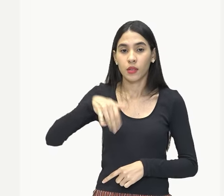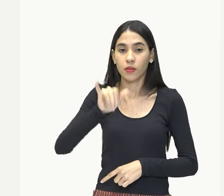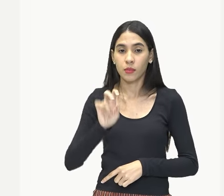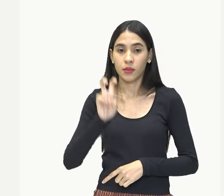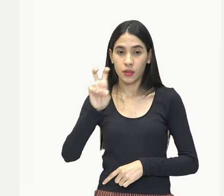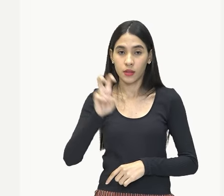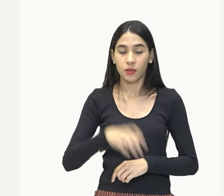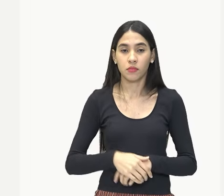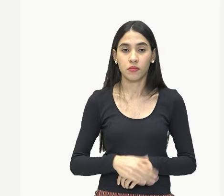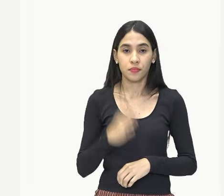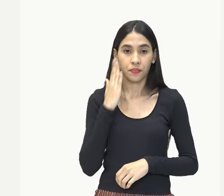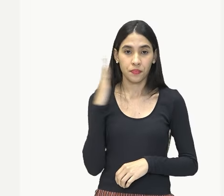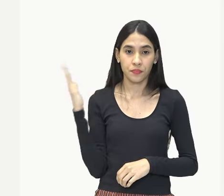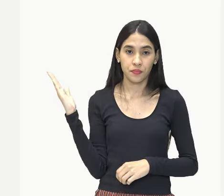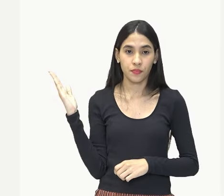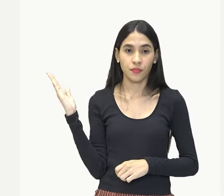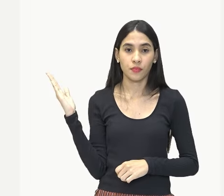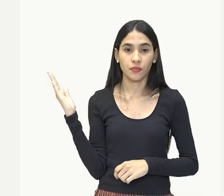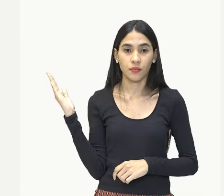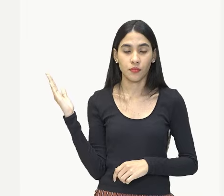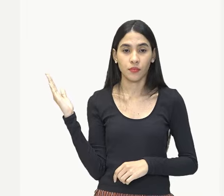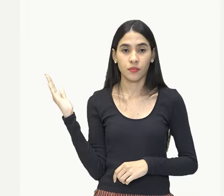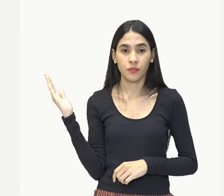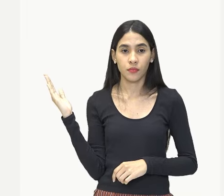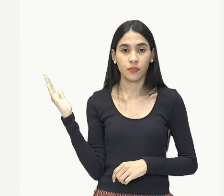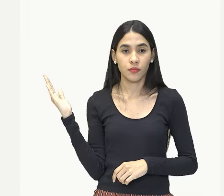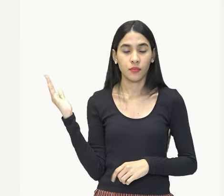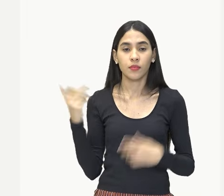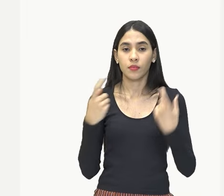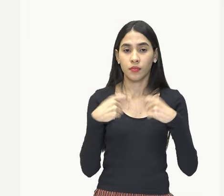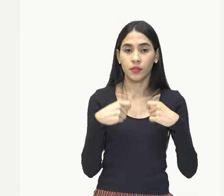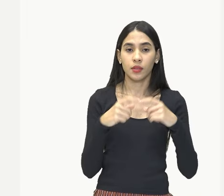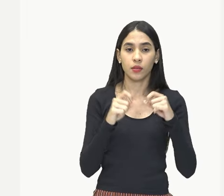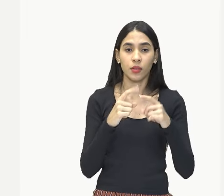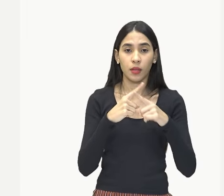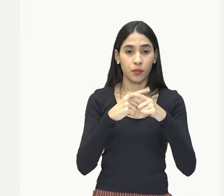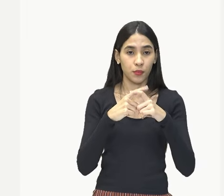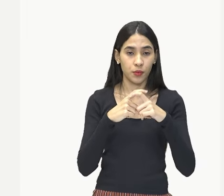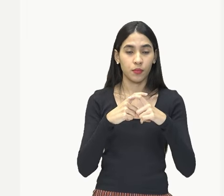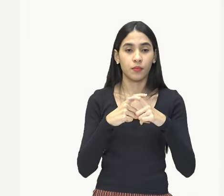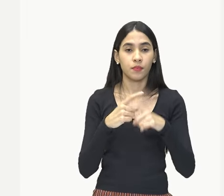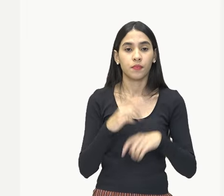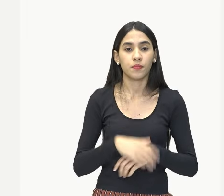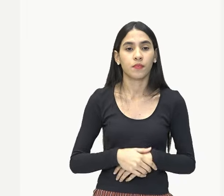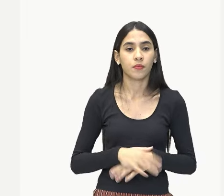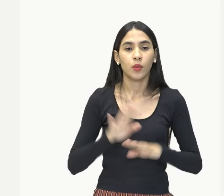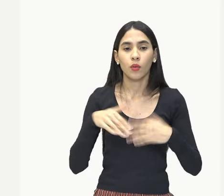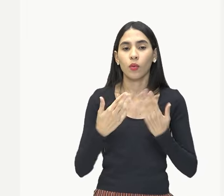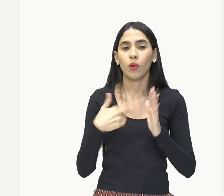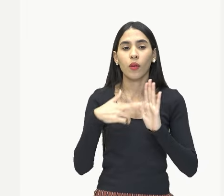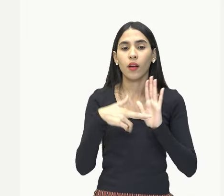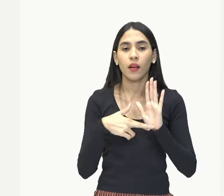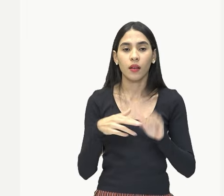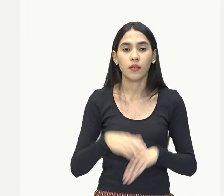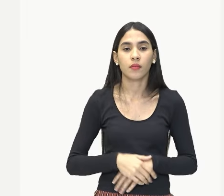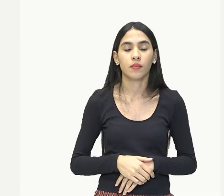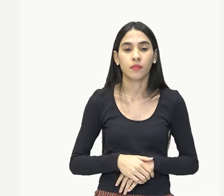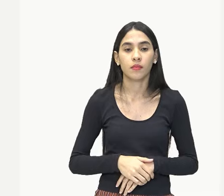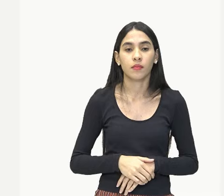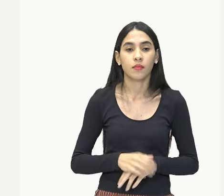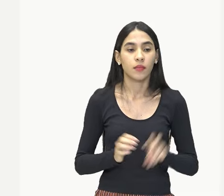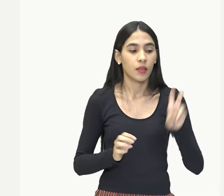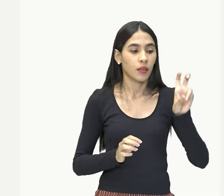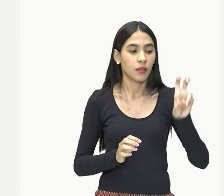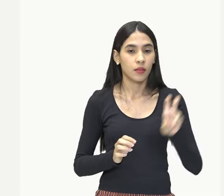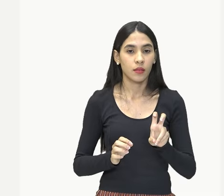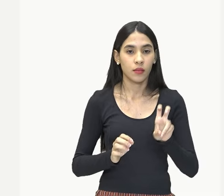Aí está. Esses dois monômios que devem ser multiplicados. Qual é o primeiro passo? Eu vou multiplicar